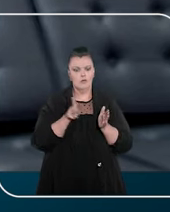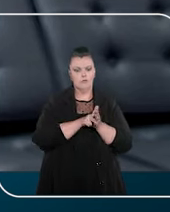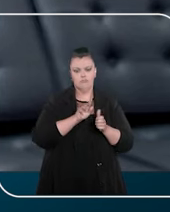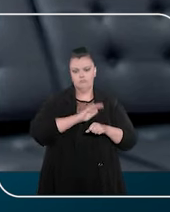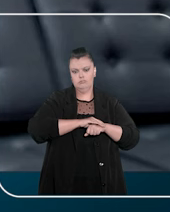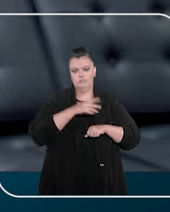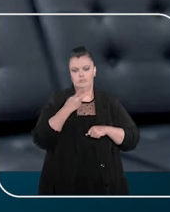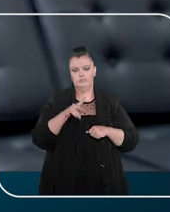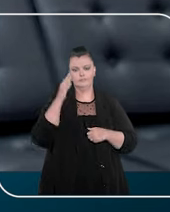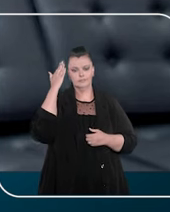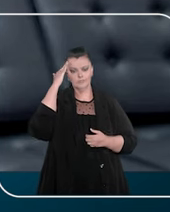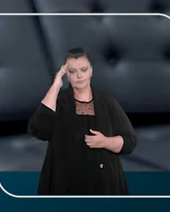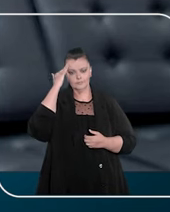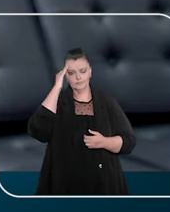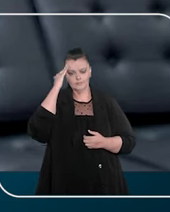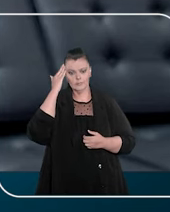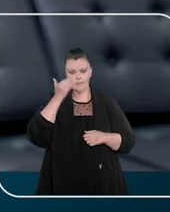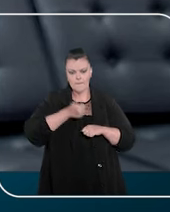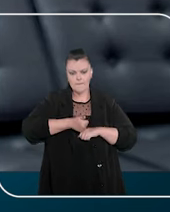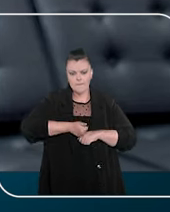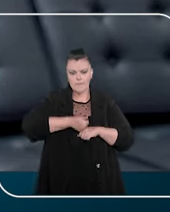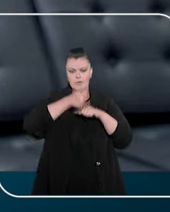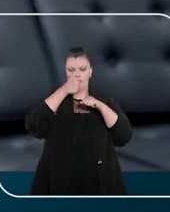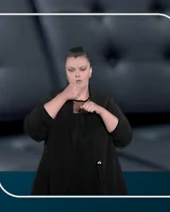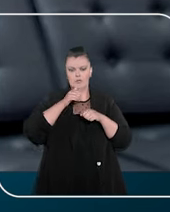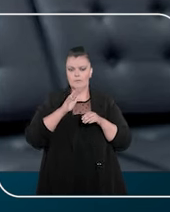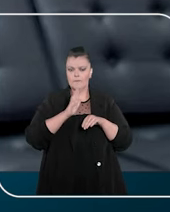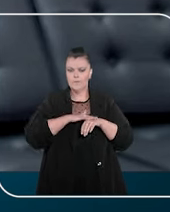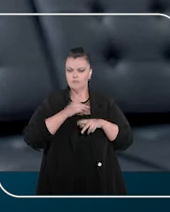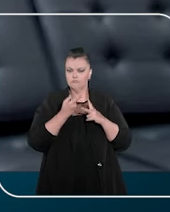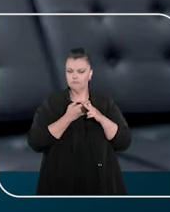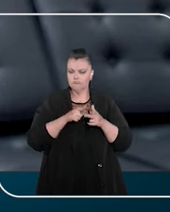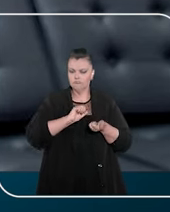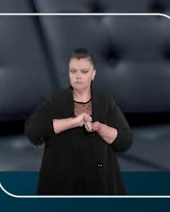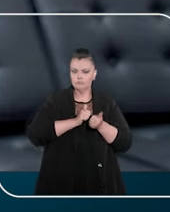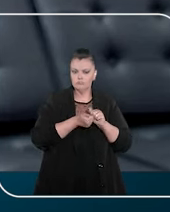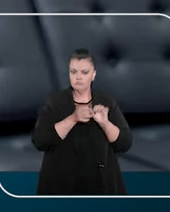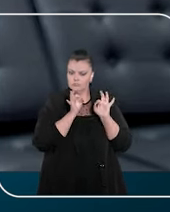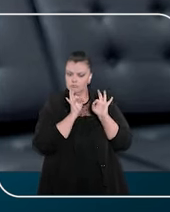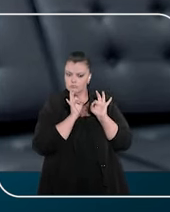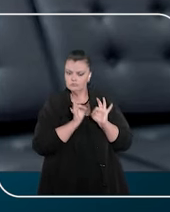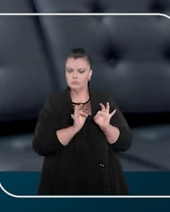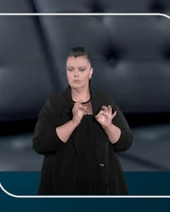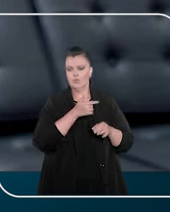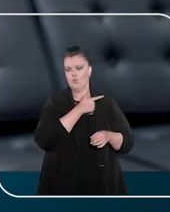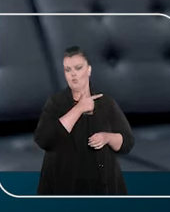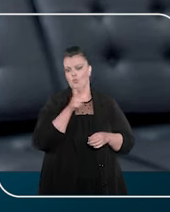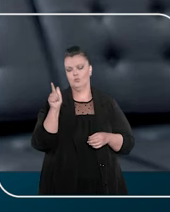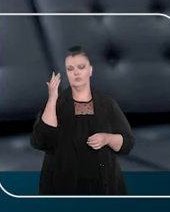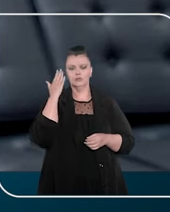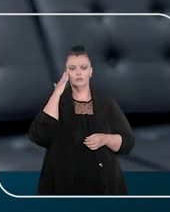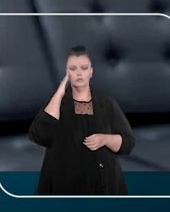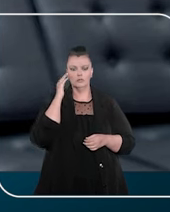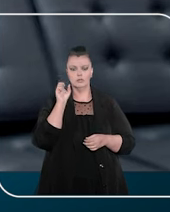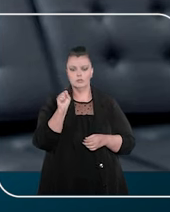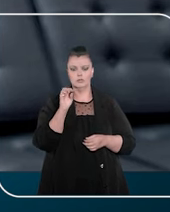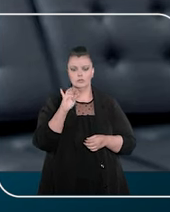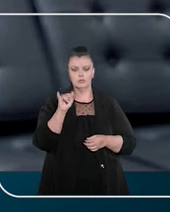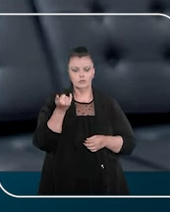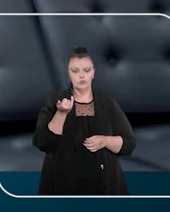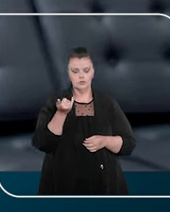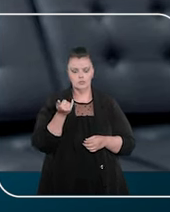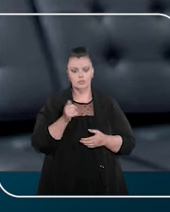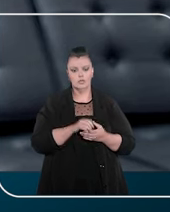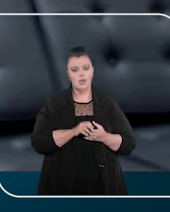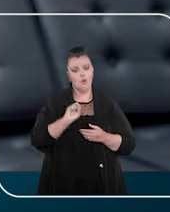entendimento é melhor, é mais justo, é mais correto do que aquele entendimento que o STJ ou o Supremo tiveram